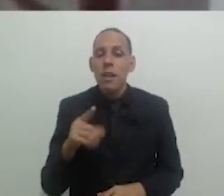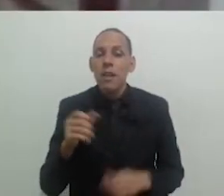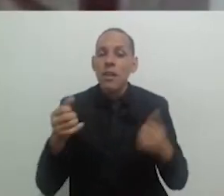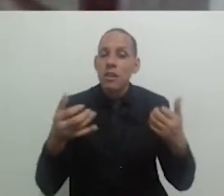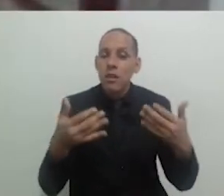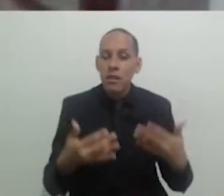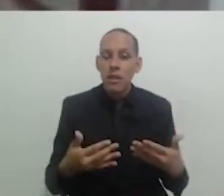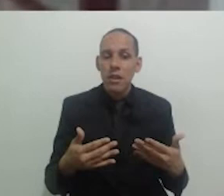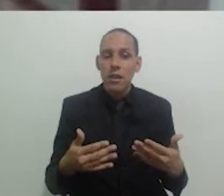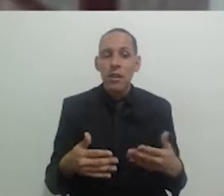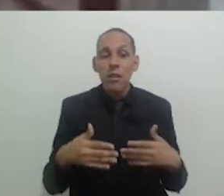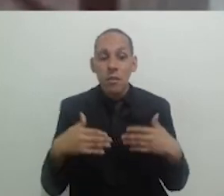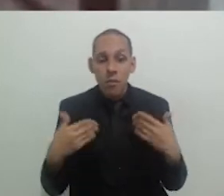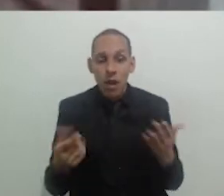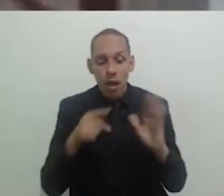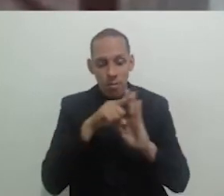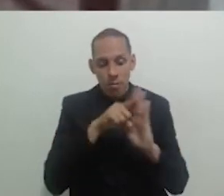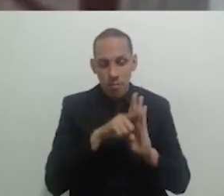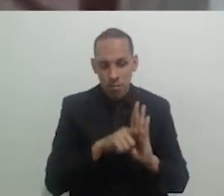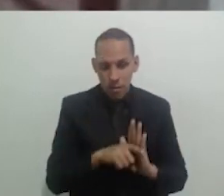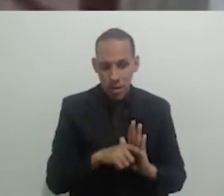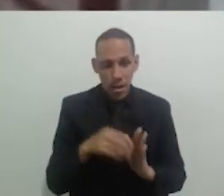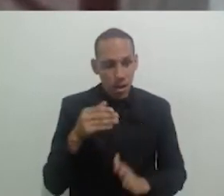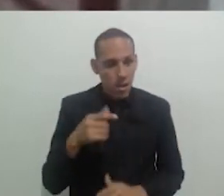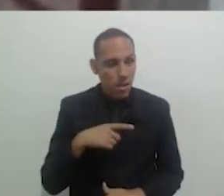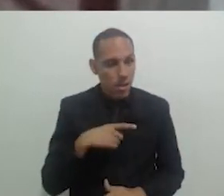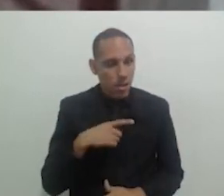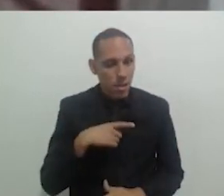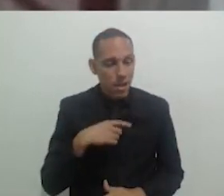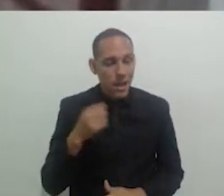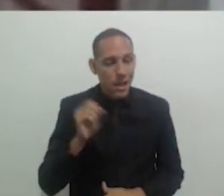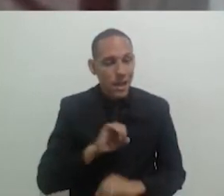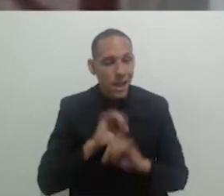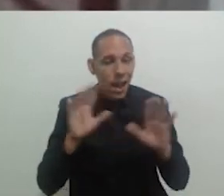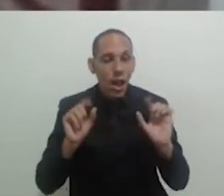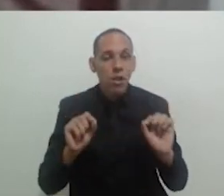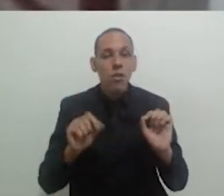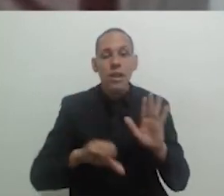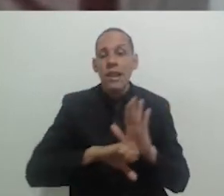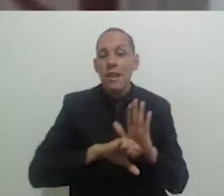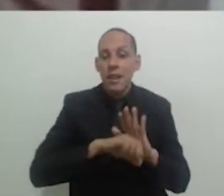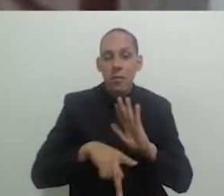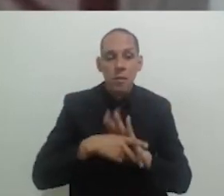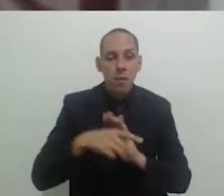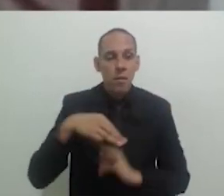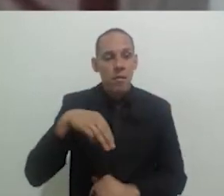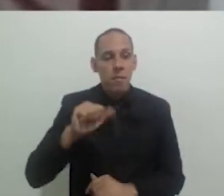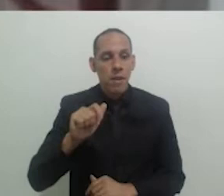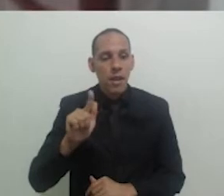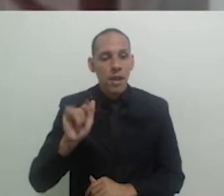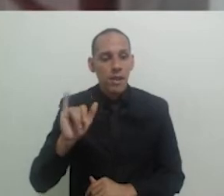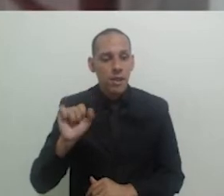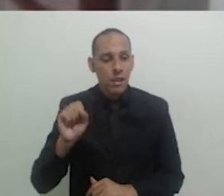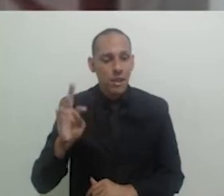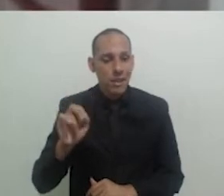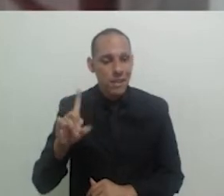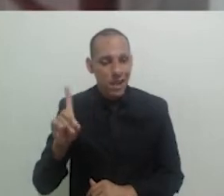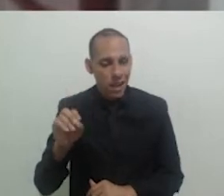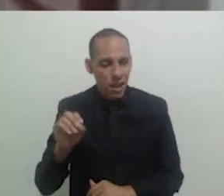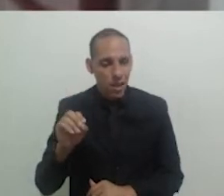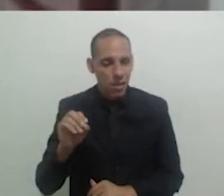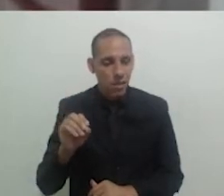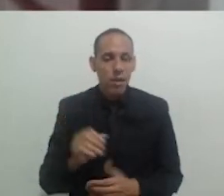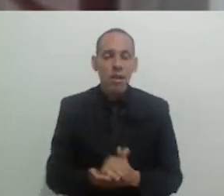no curso de investigação houver indício da prática de crime por parte de magistrado, A autoridade policial civil militar remeterá os